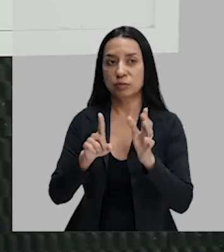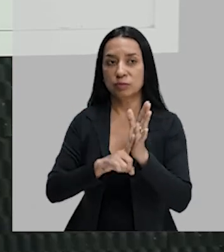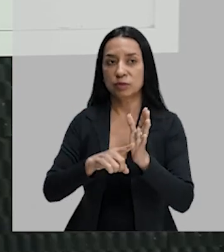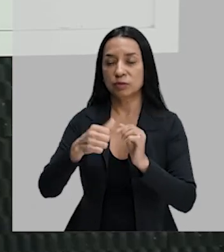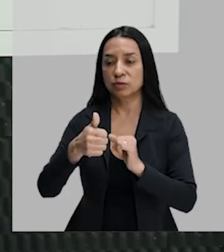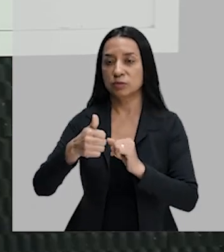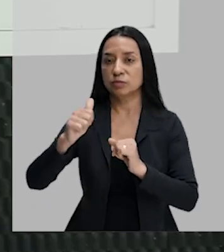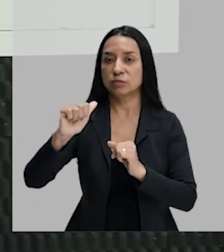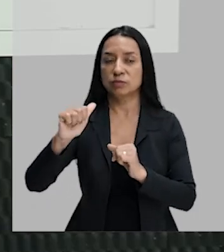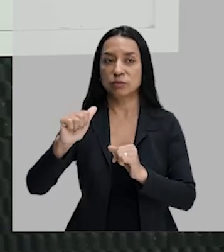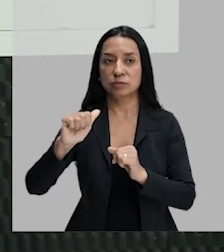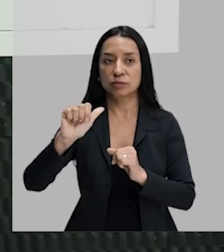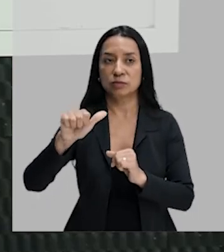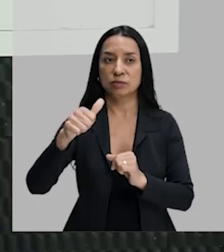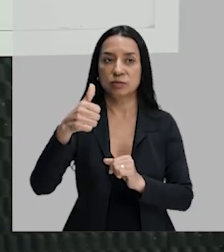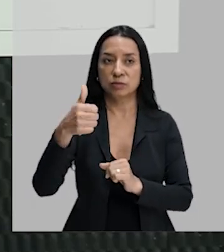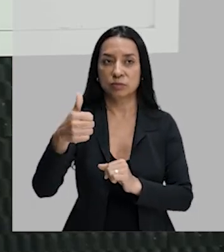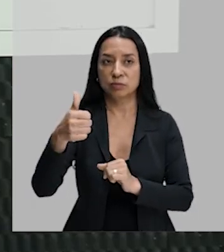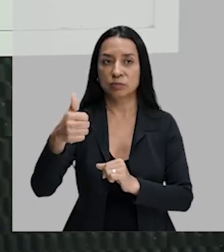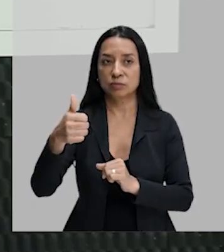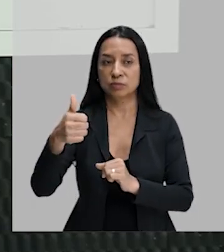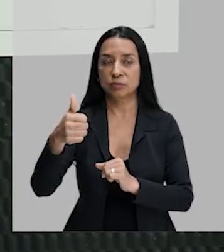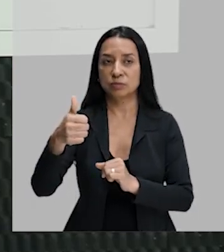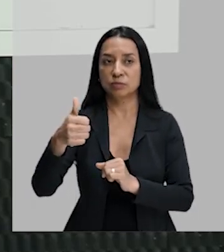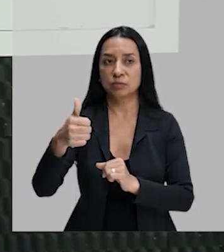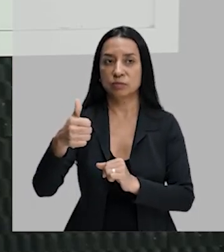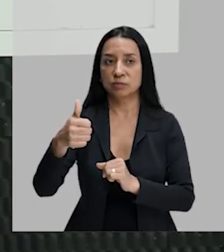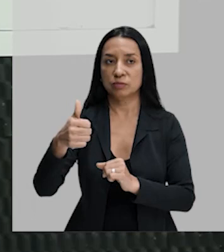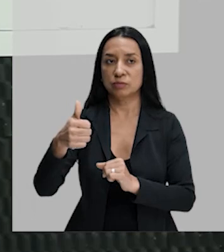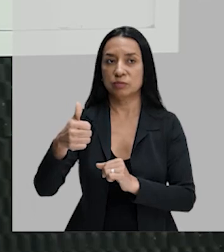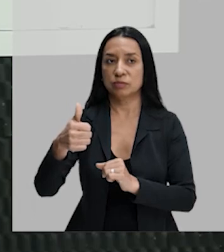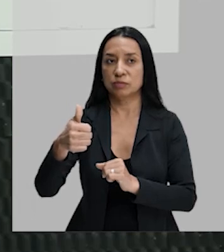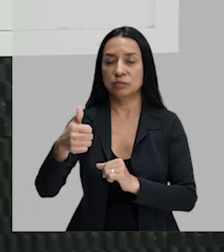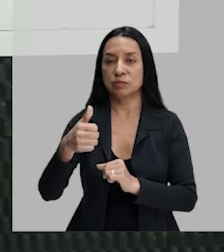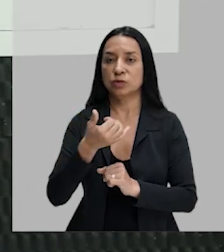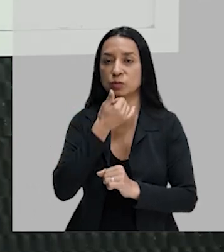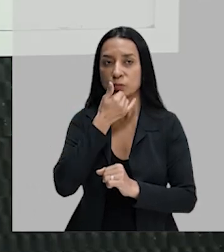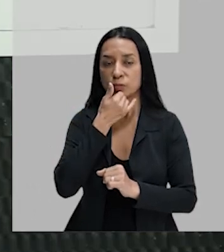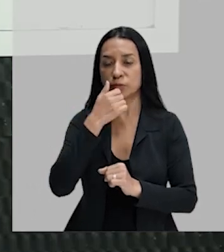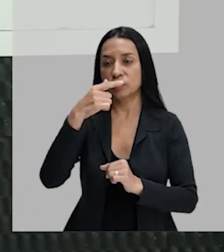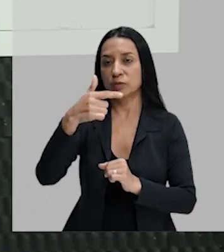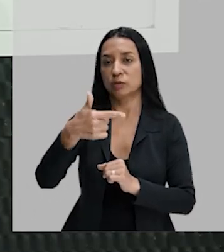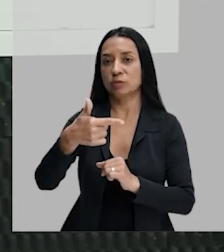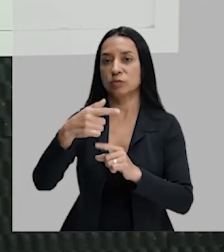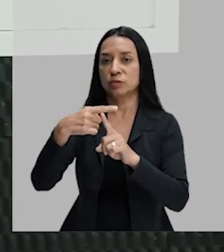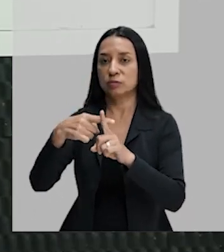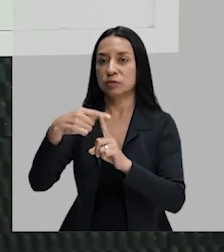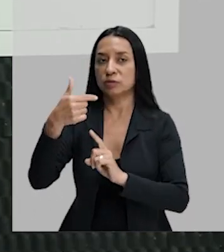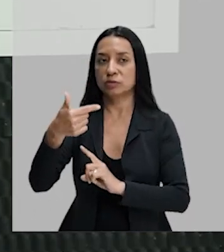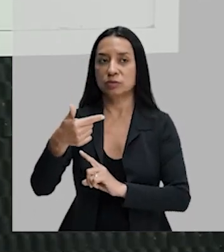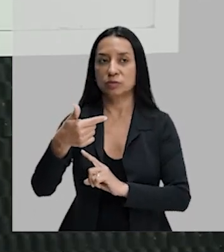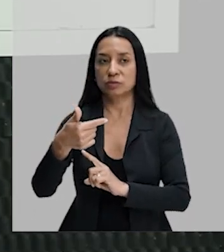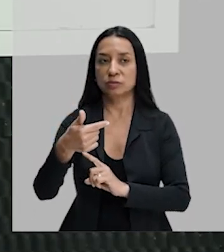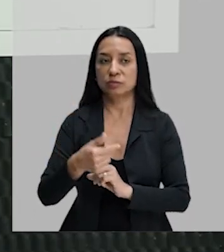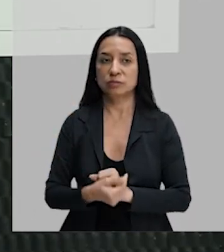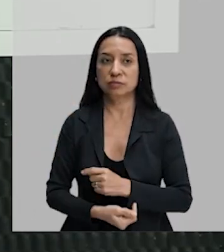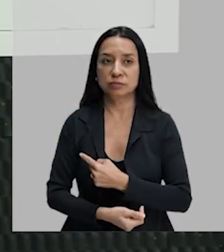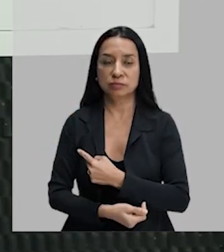a A2 + 2 e aqui o menor complementar